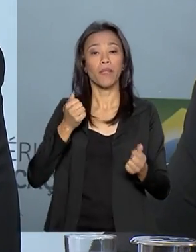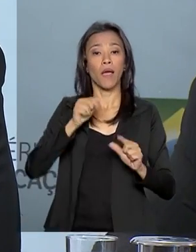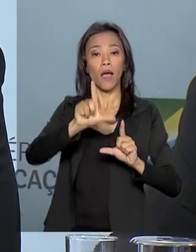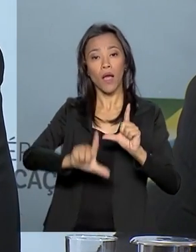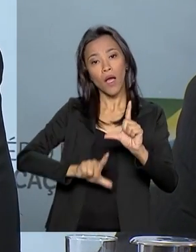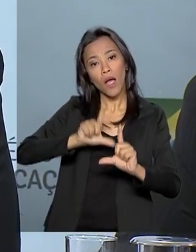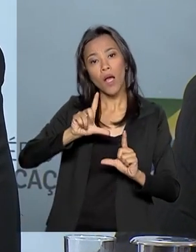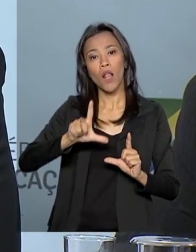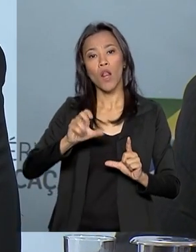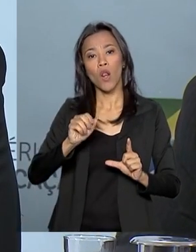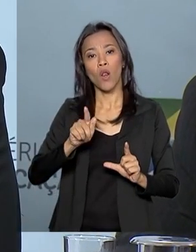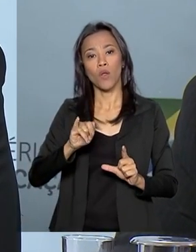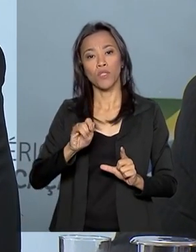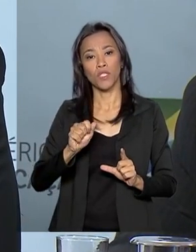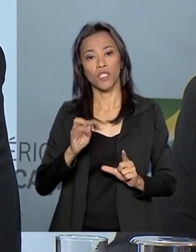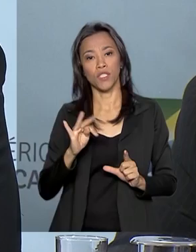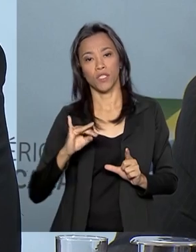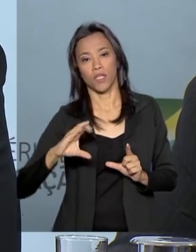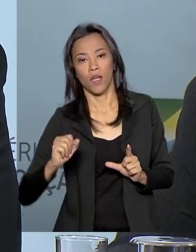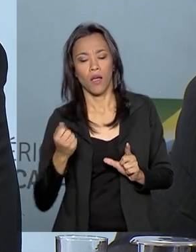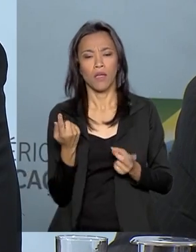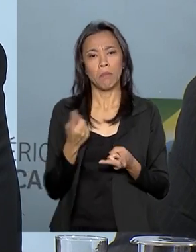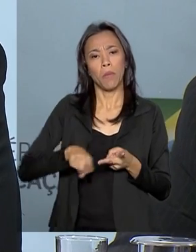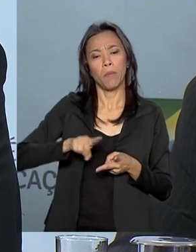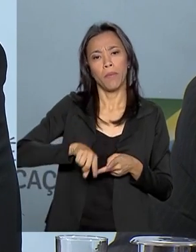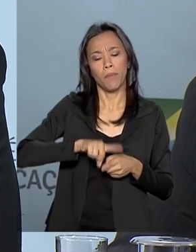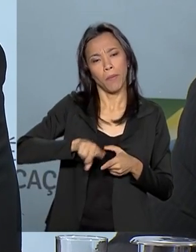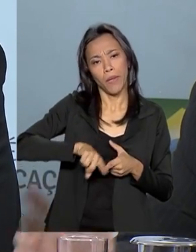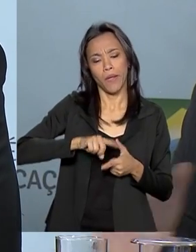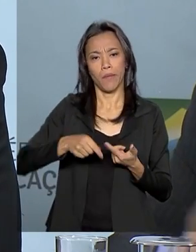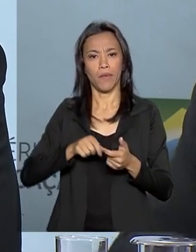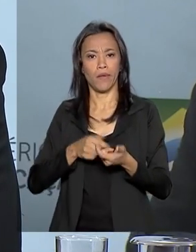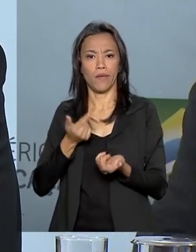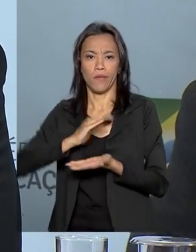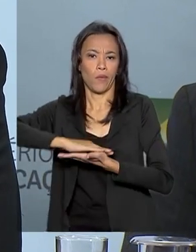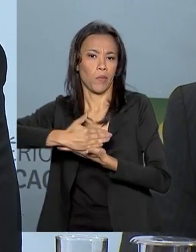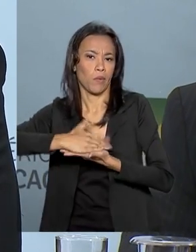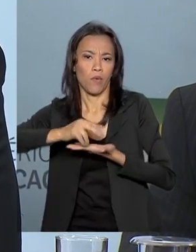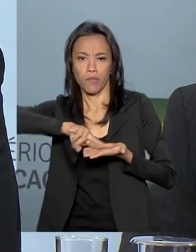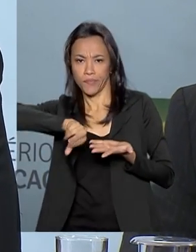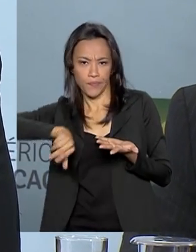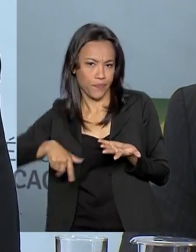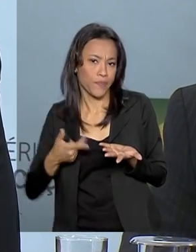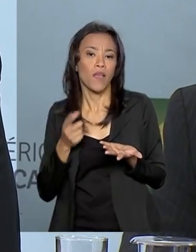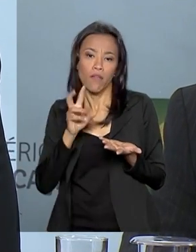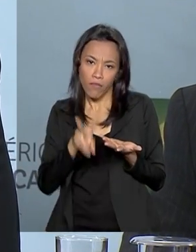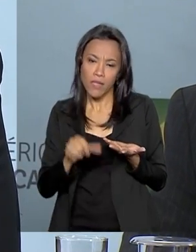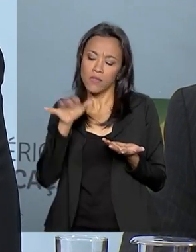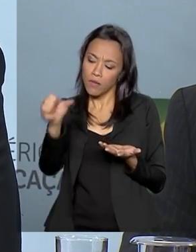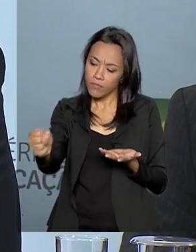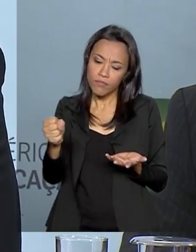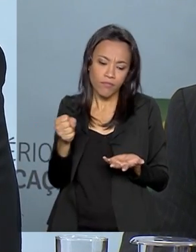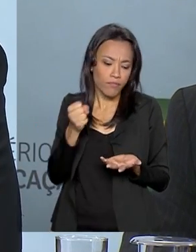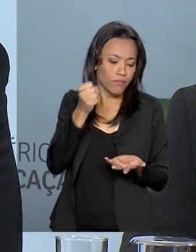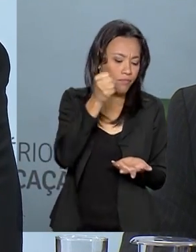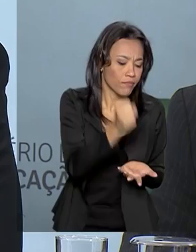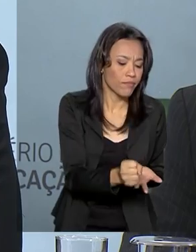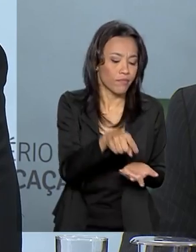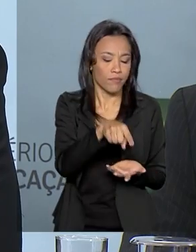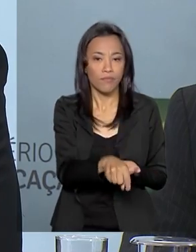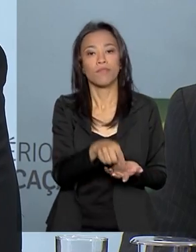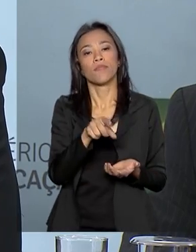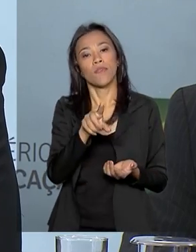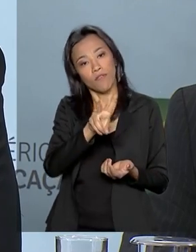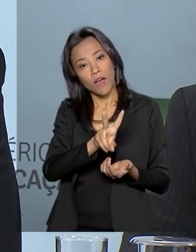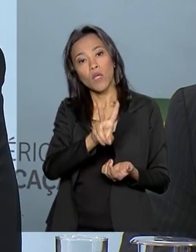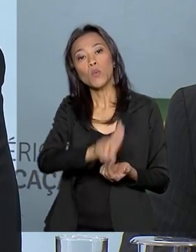digital, o computador deu problema, se ele não conseguir fazer a prova por algum motivo, ele vai ser redirecionado para o Enem em reaplicação, que é feito em